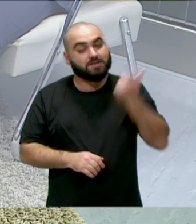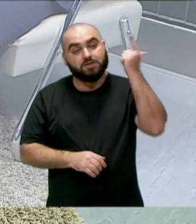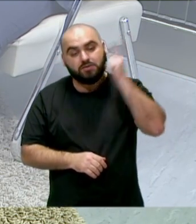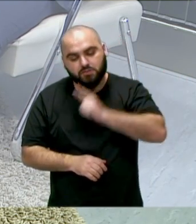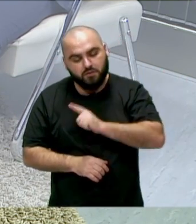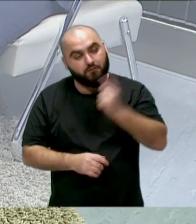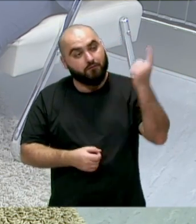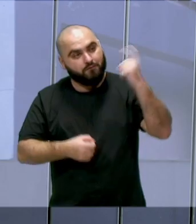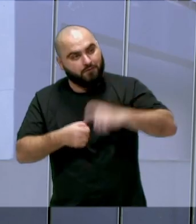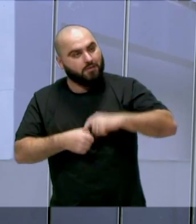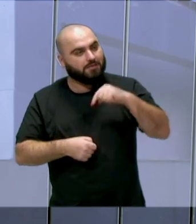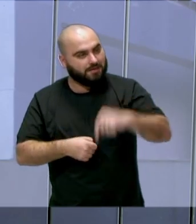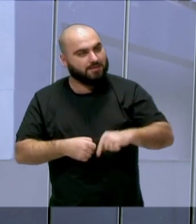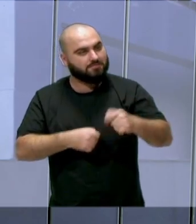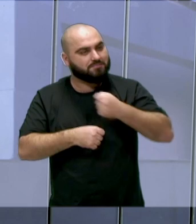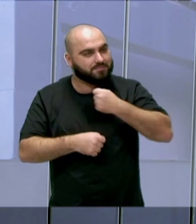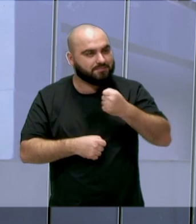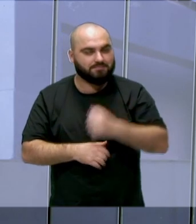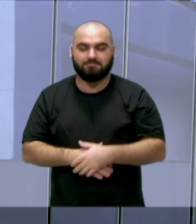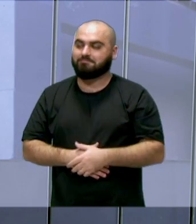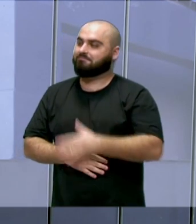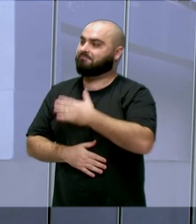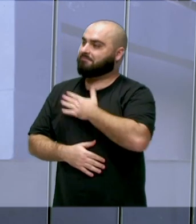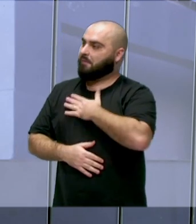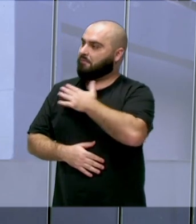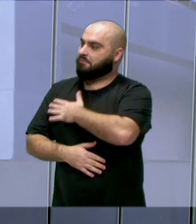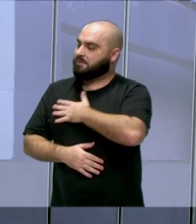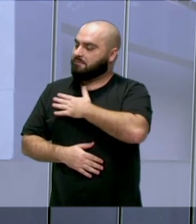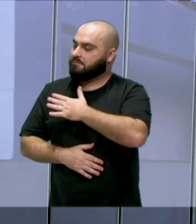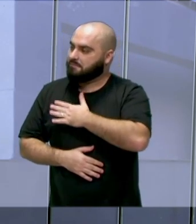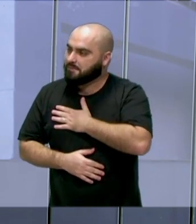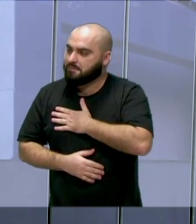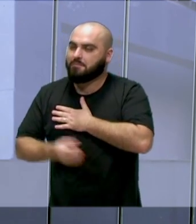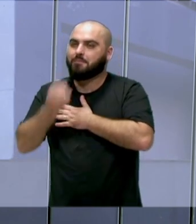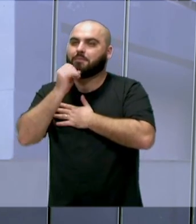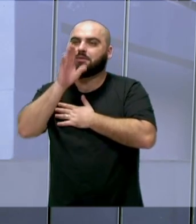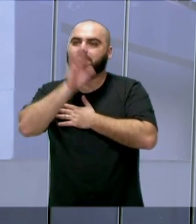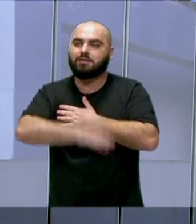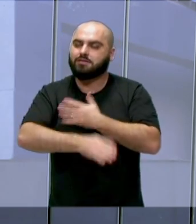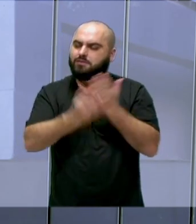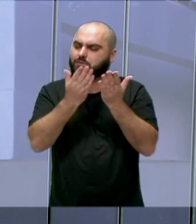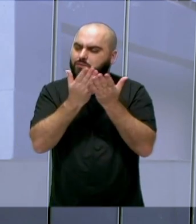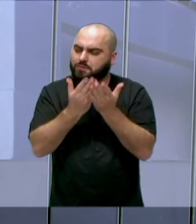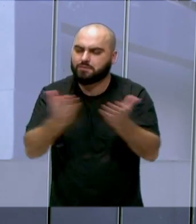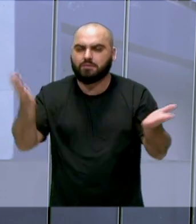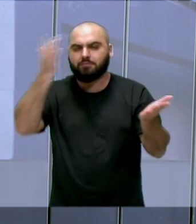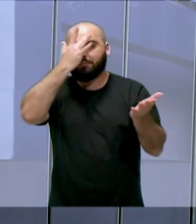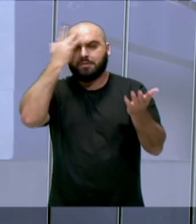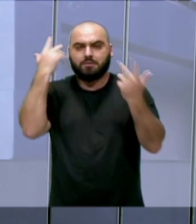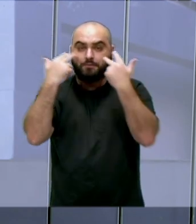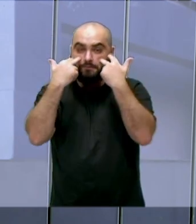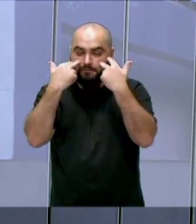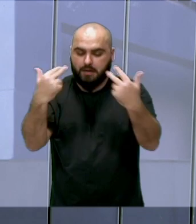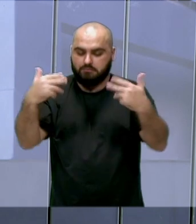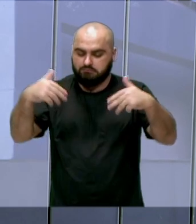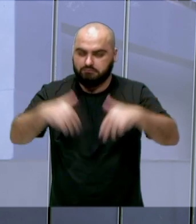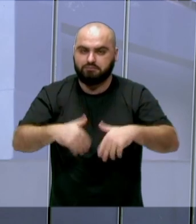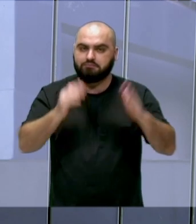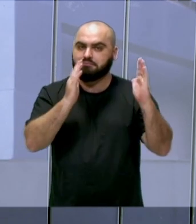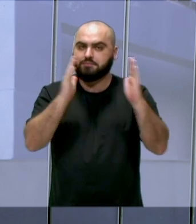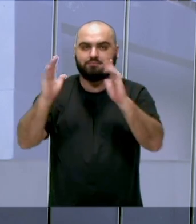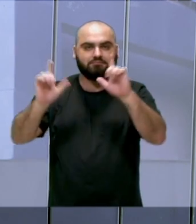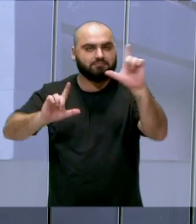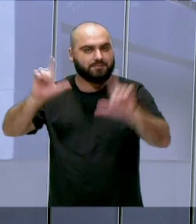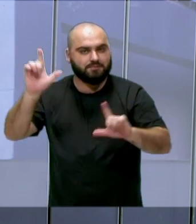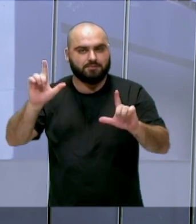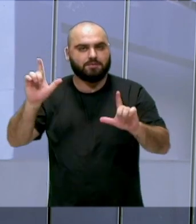no estúdio. Prazer é meu, Maurício, uma boa tarde para todos que estão acompanhando o Fala Vereador. É uma honra voltar a esse programa